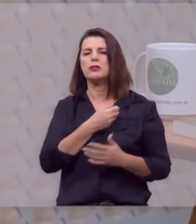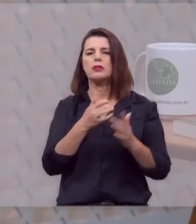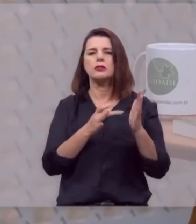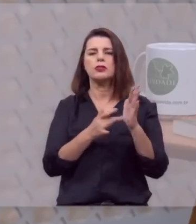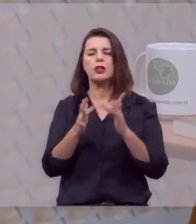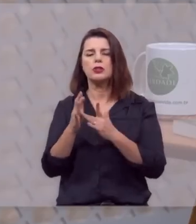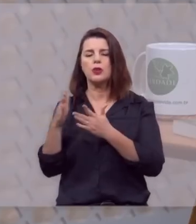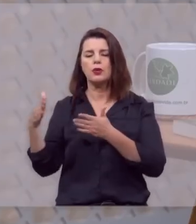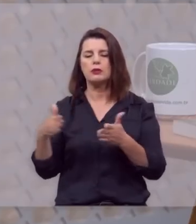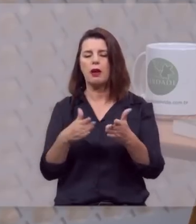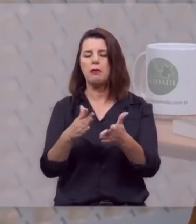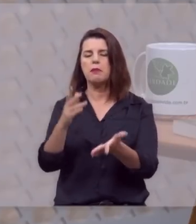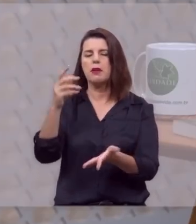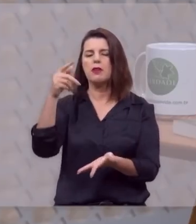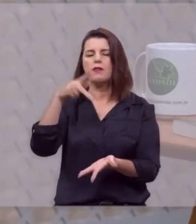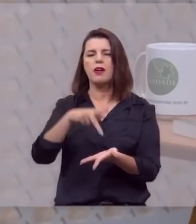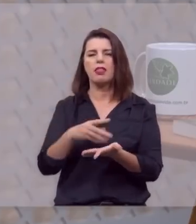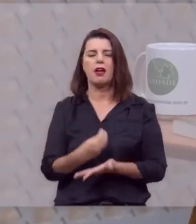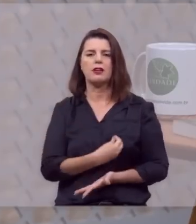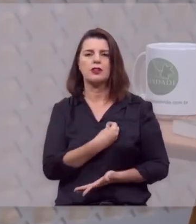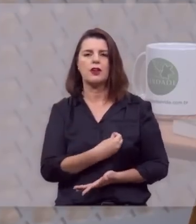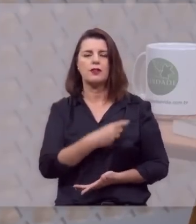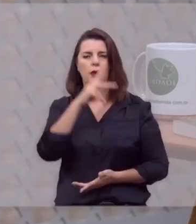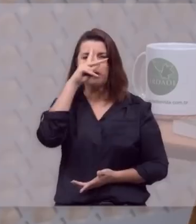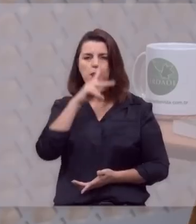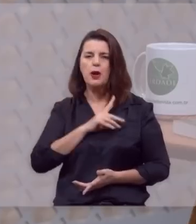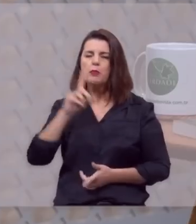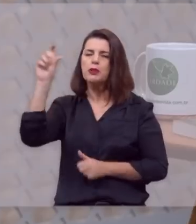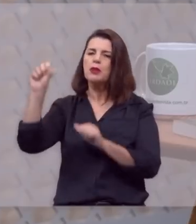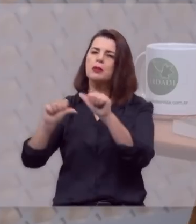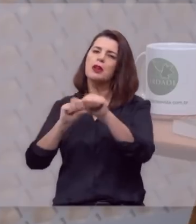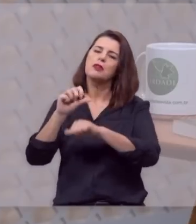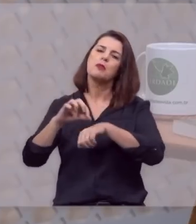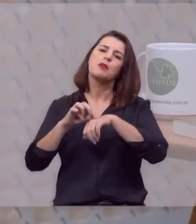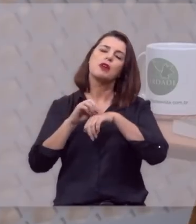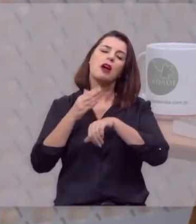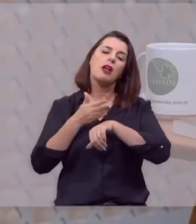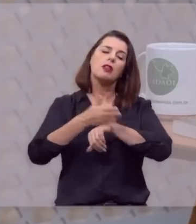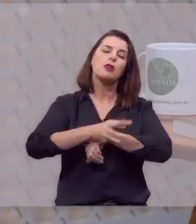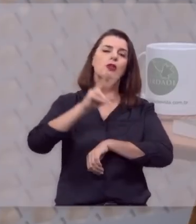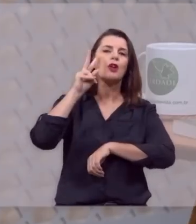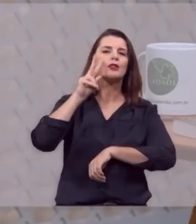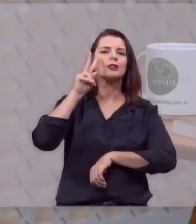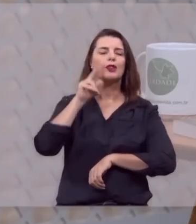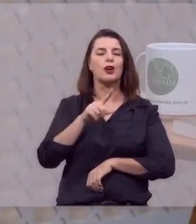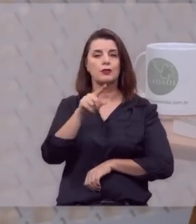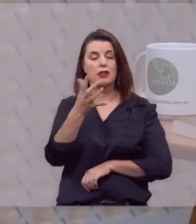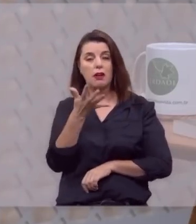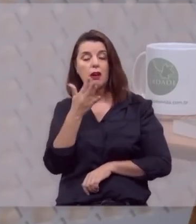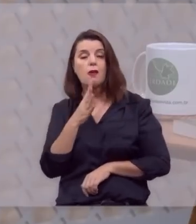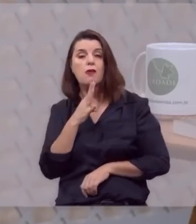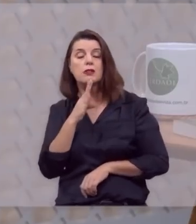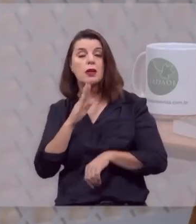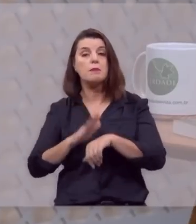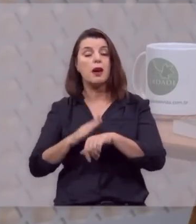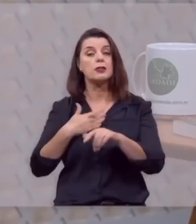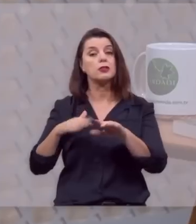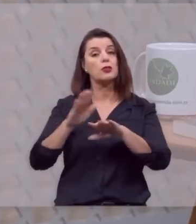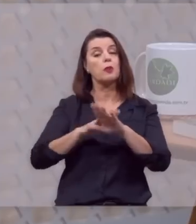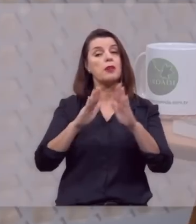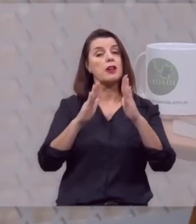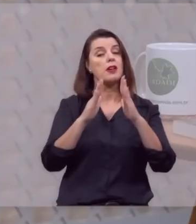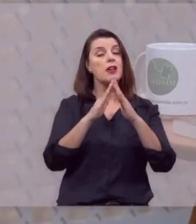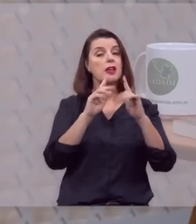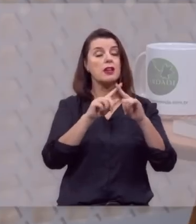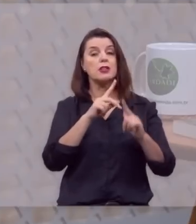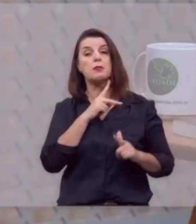que é o caminho, a verdade e a vida, o próprio Deus encarnado que entrou na história. Se você quer conhecer um pouco mais da nossa igreja,